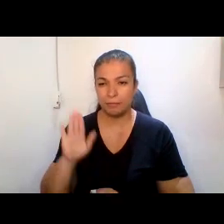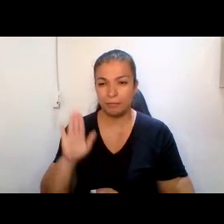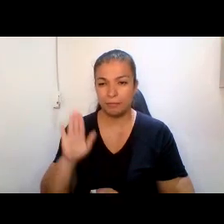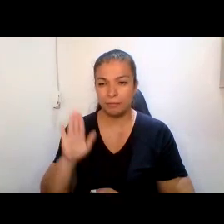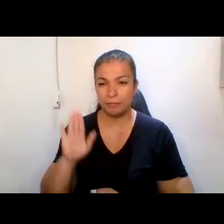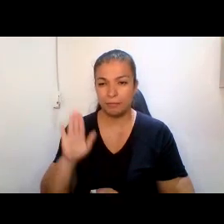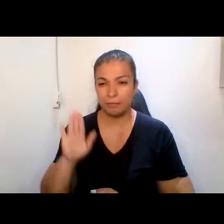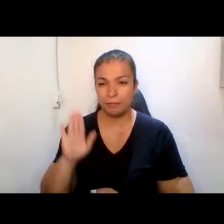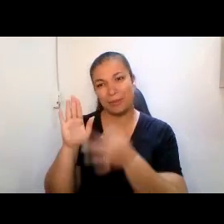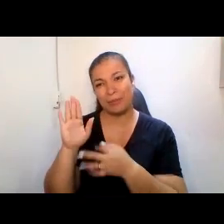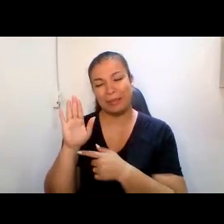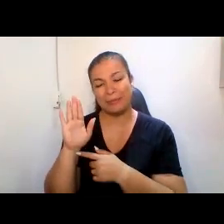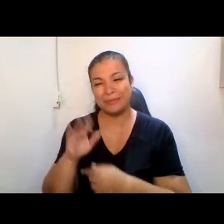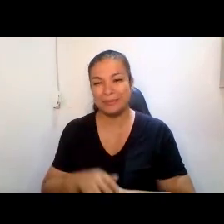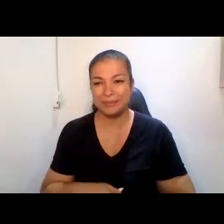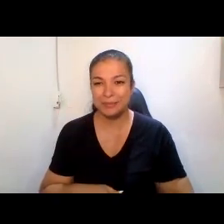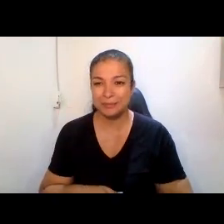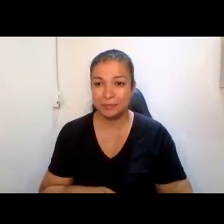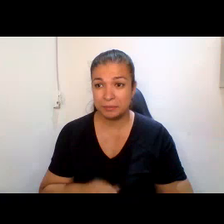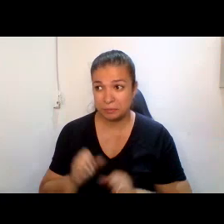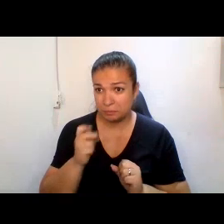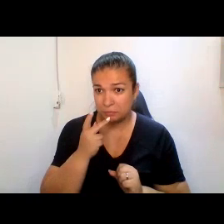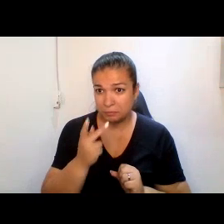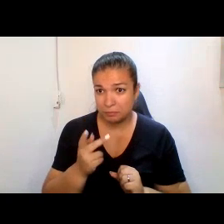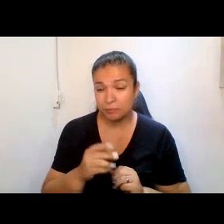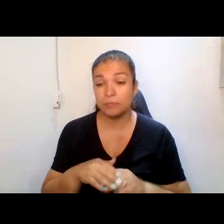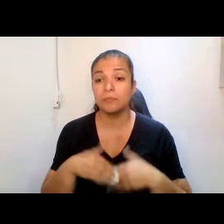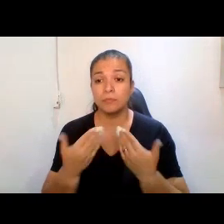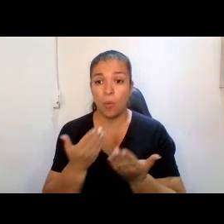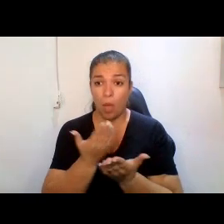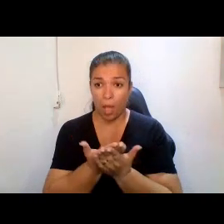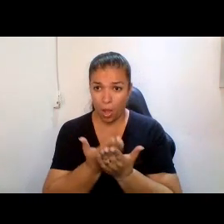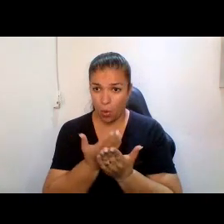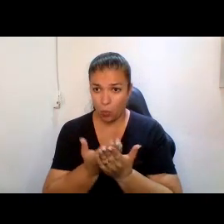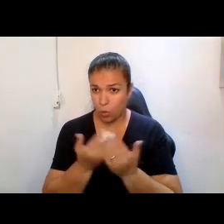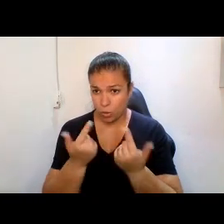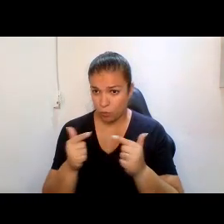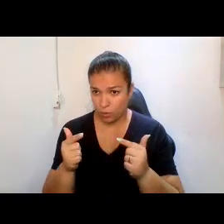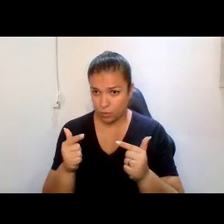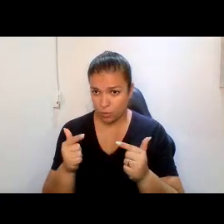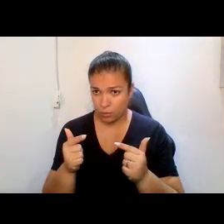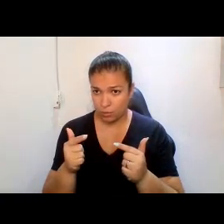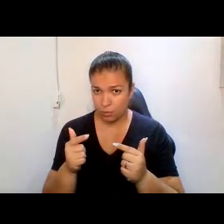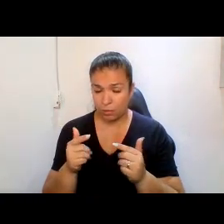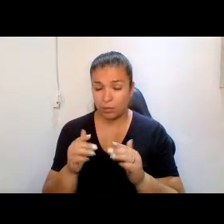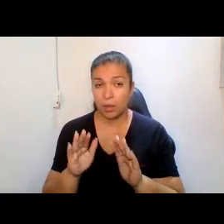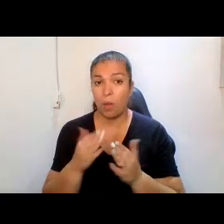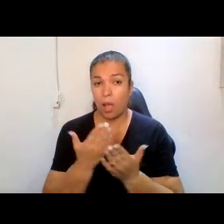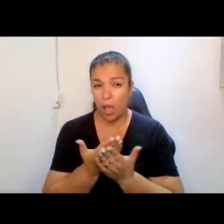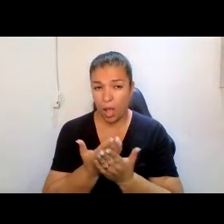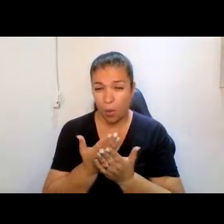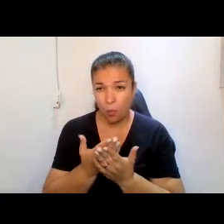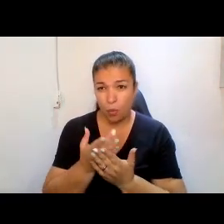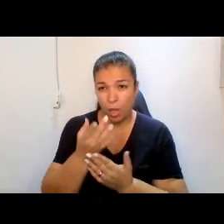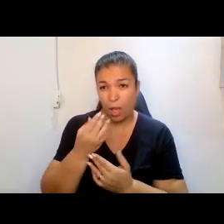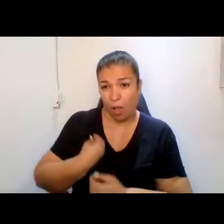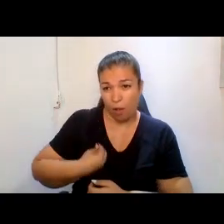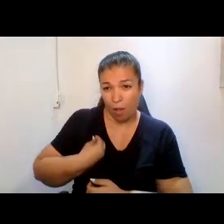Perguntar se eu poderia falar. Então, as aulas, por enquanto, não teriam as aulas. Então, as aulas ao vivo parariam por